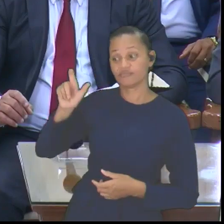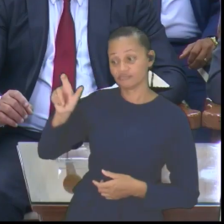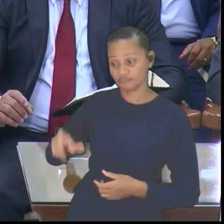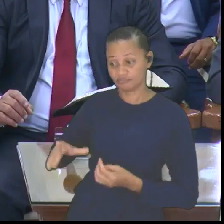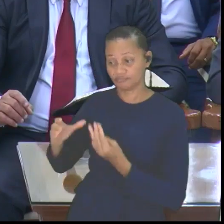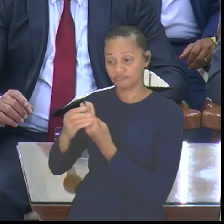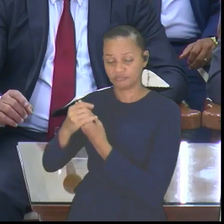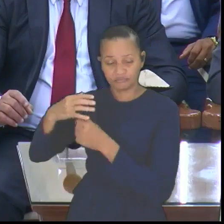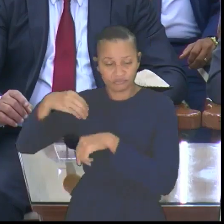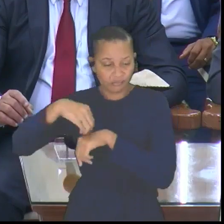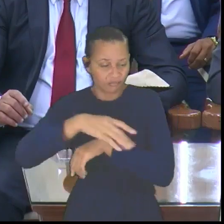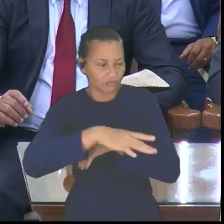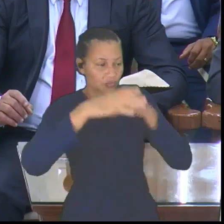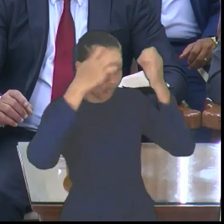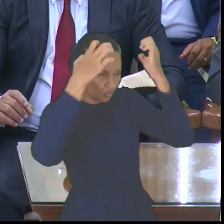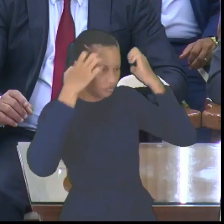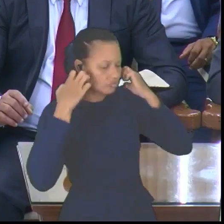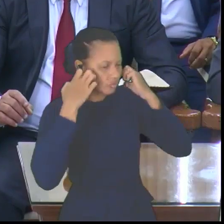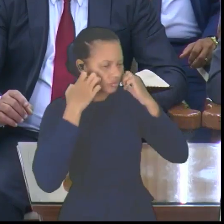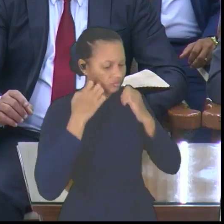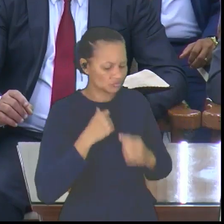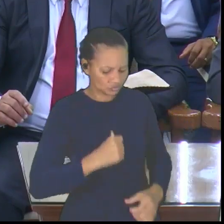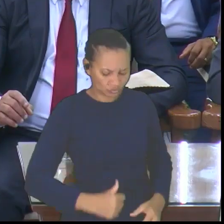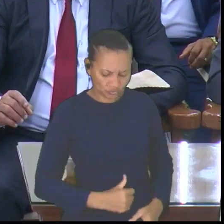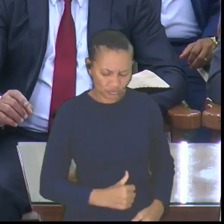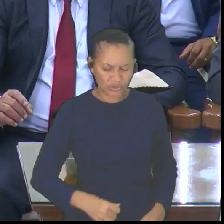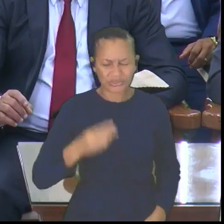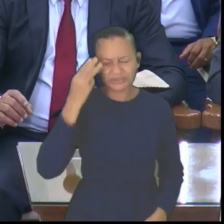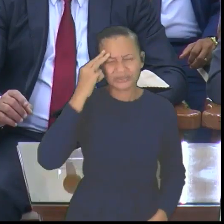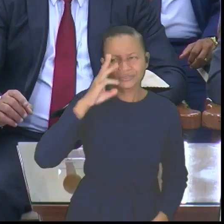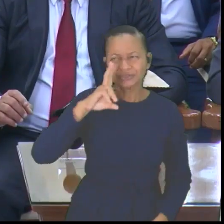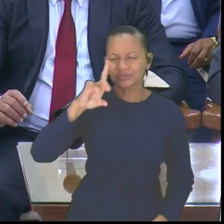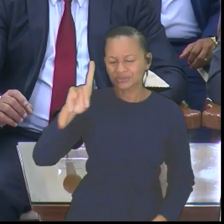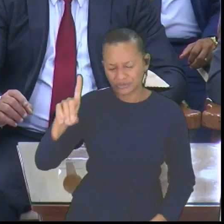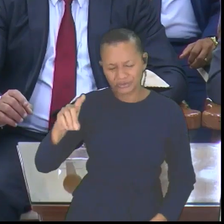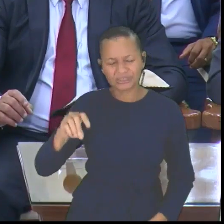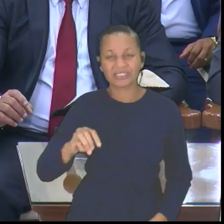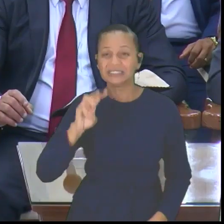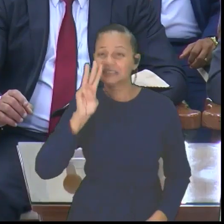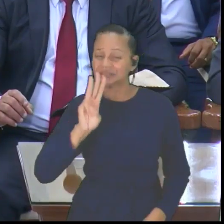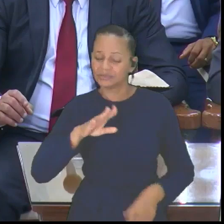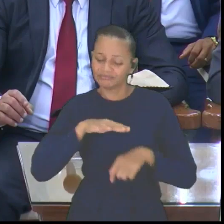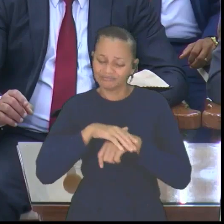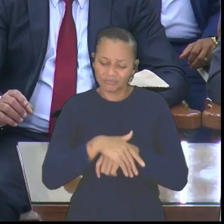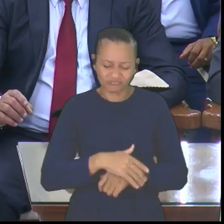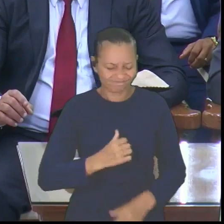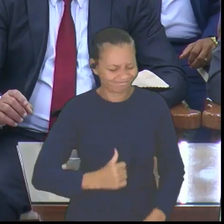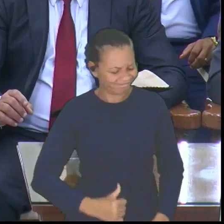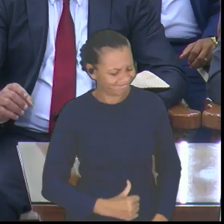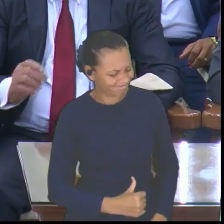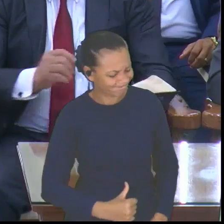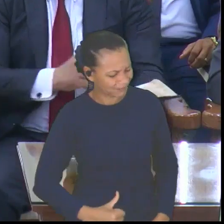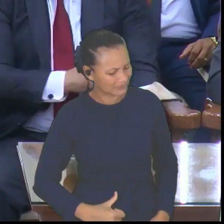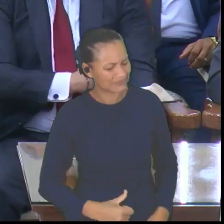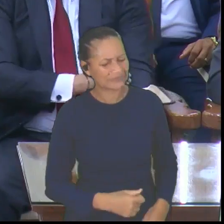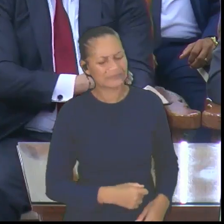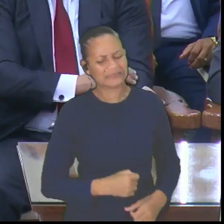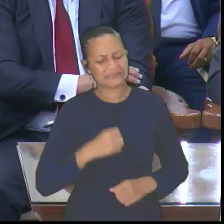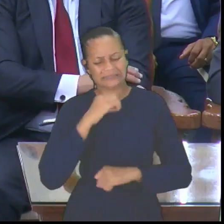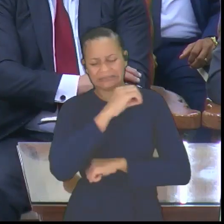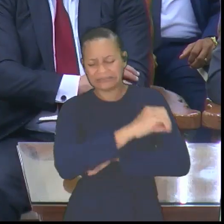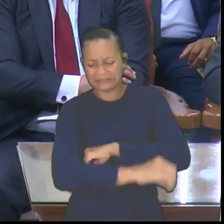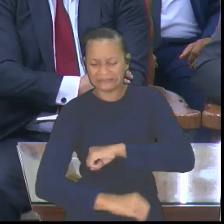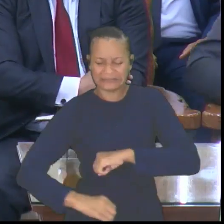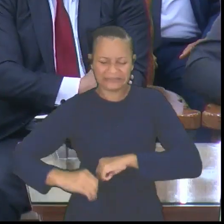Esther. Jejuaram 3 dias e 3 noites. E resumindo a história, eu acho que quando a